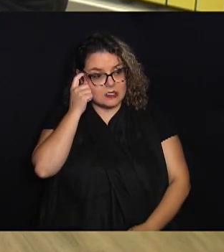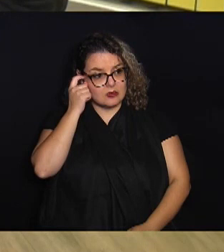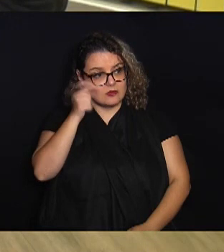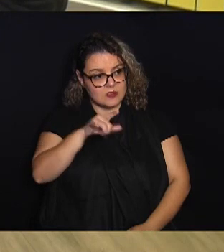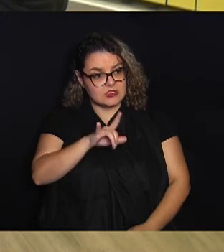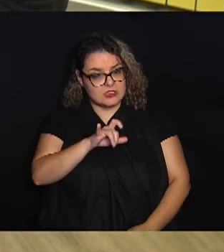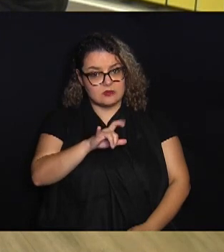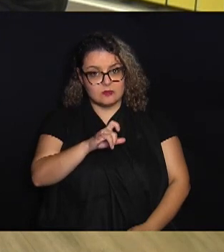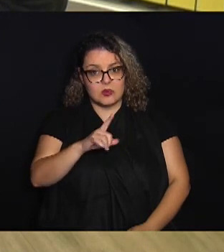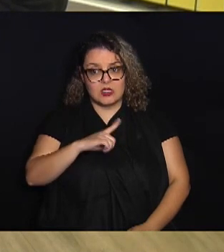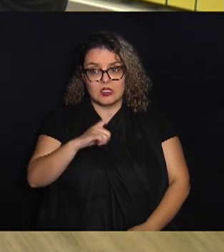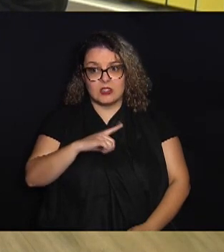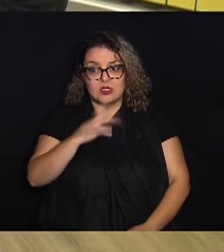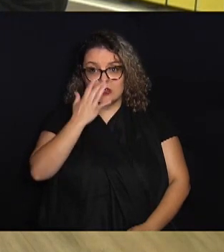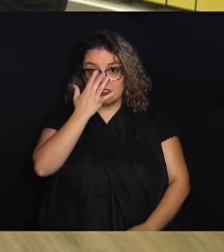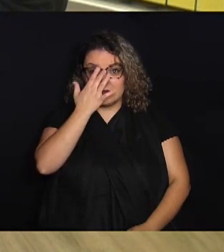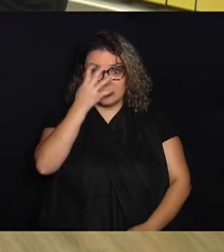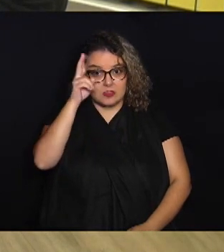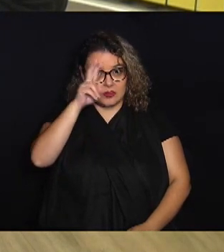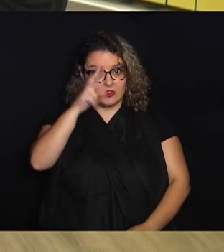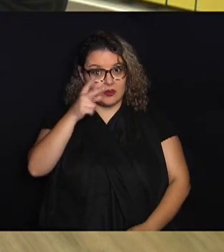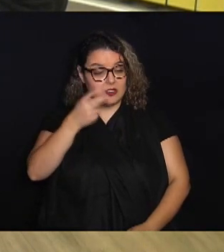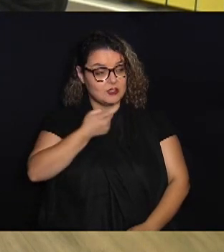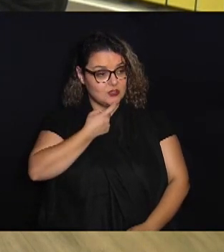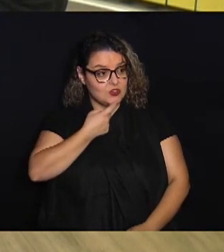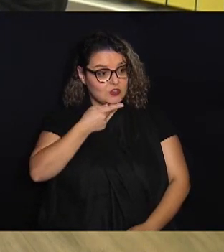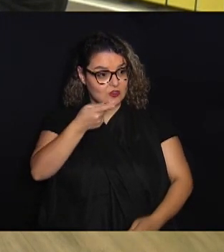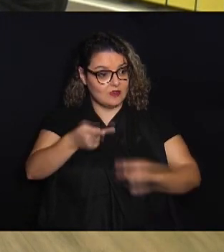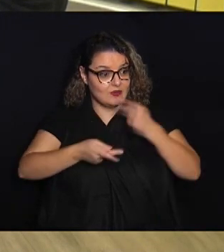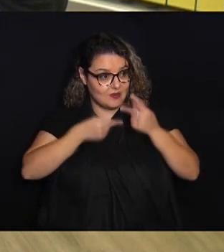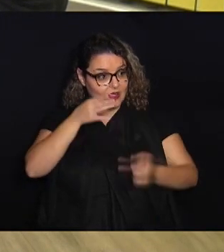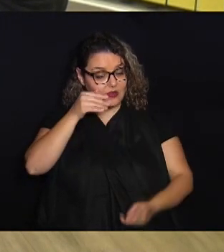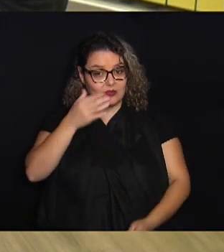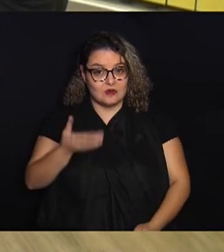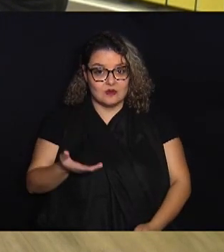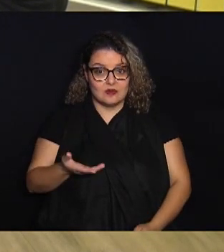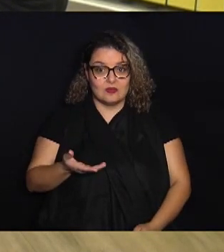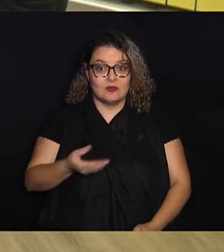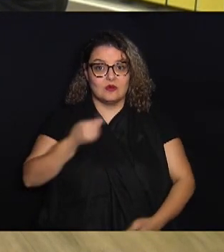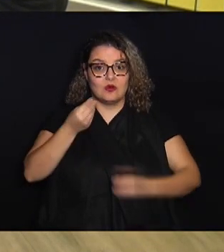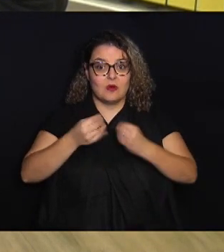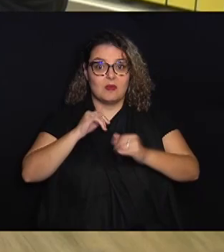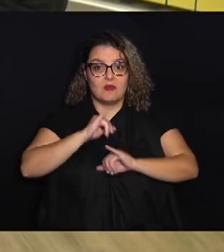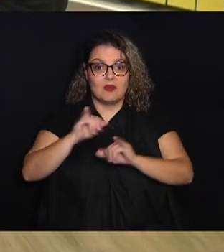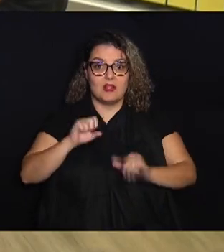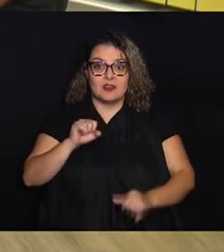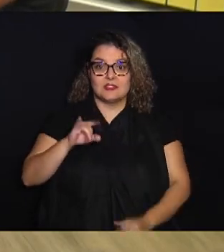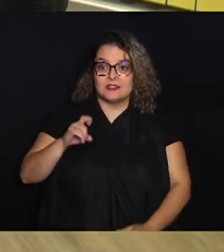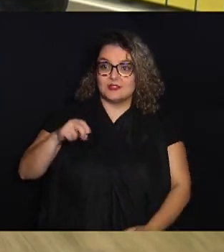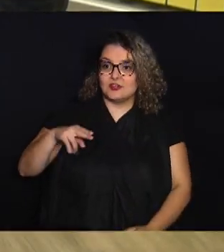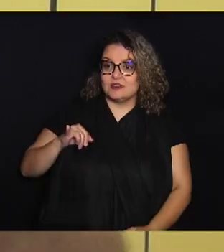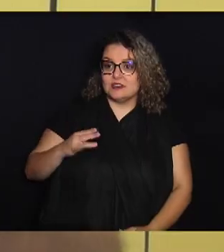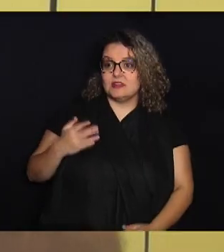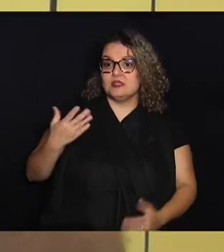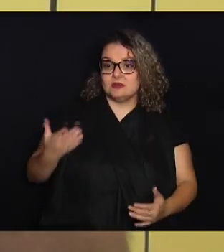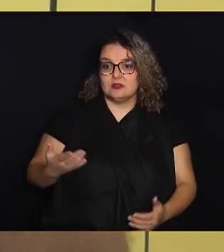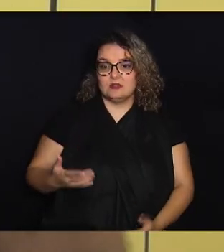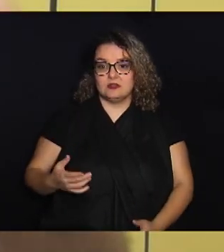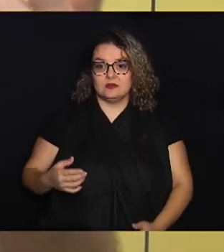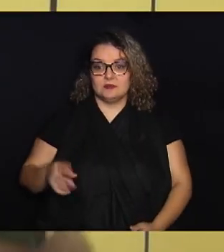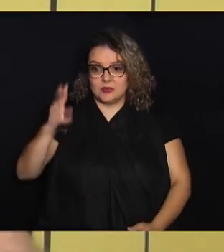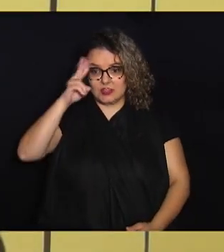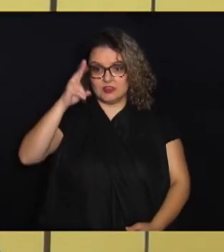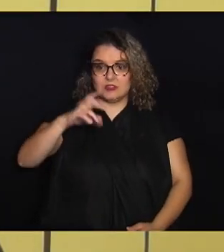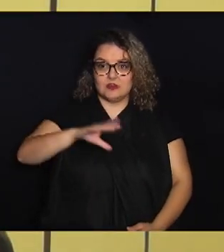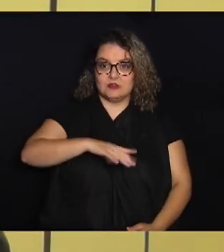uma página que conta a história de Campinas com curiosidades. Como é? Fala aí, Sidney, por favor. Não, Histórias de Campinas